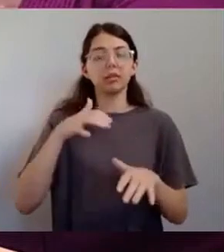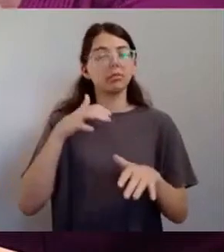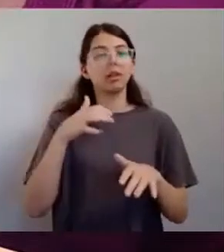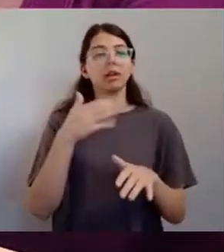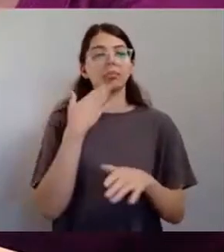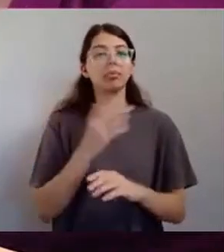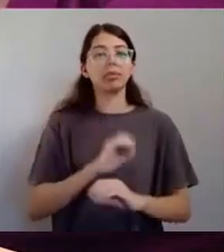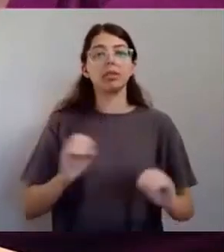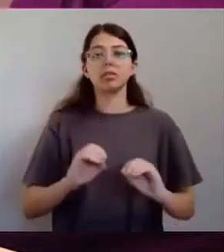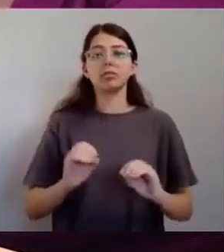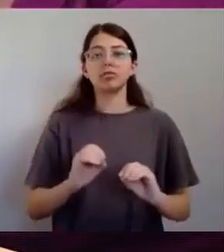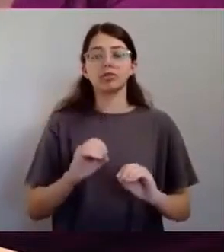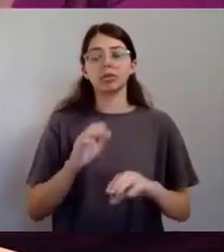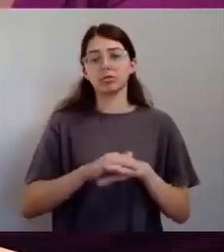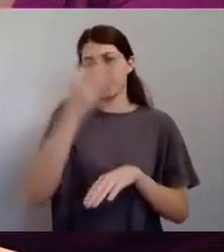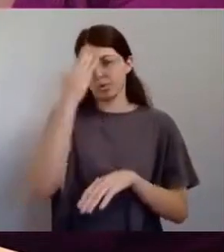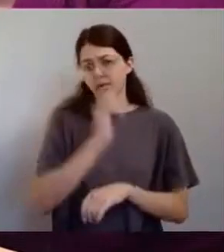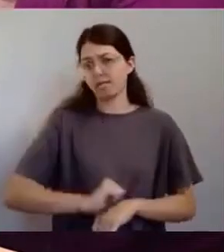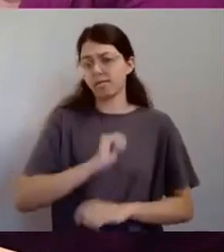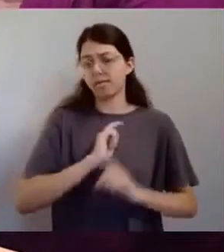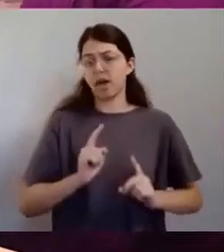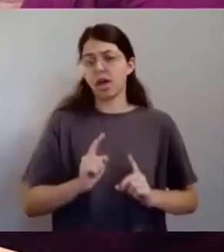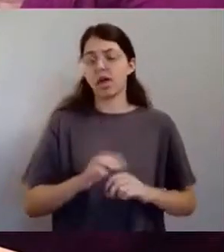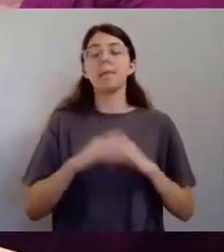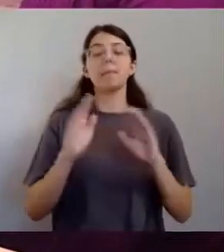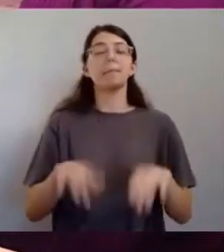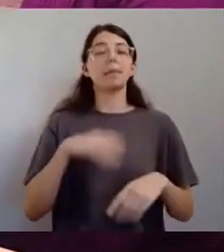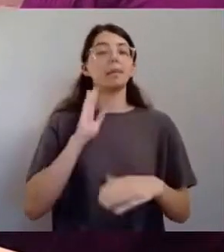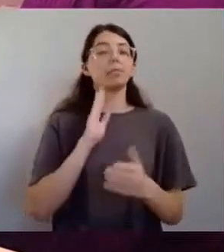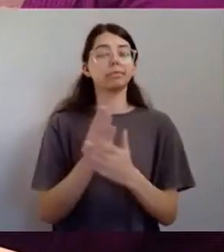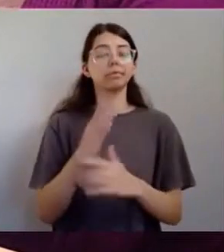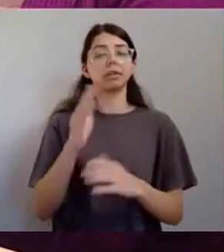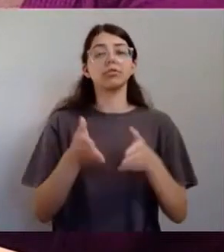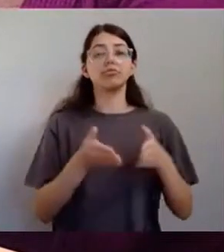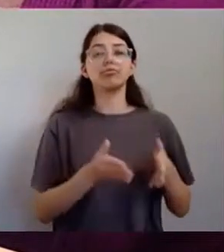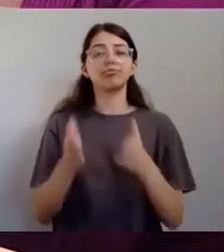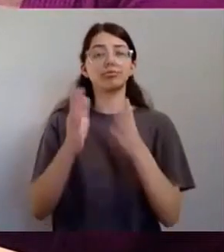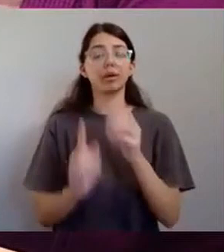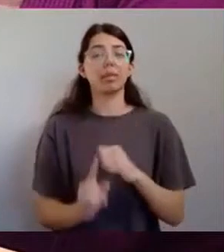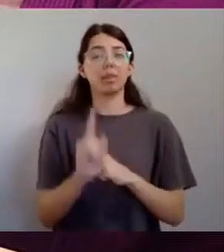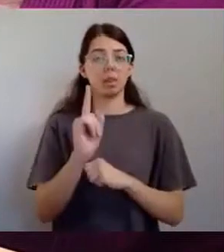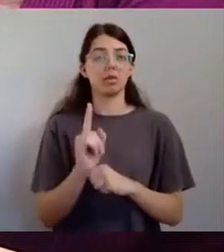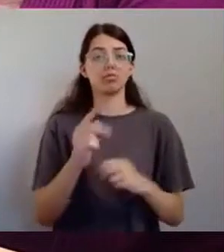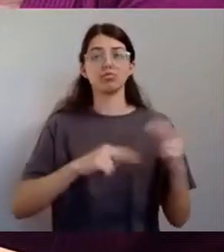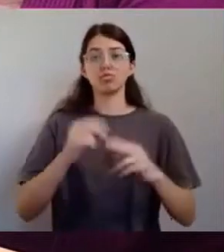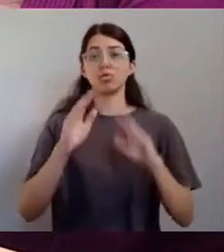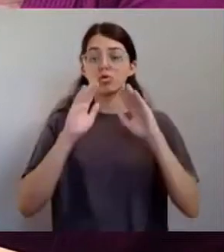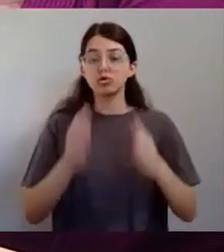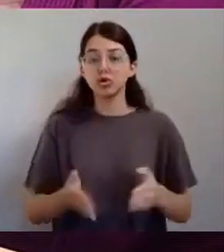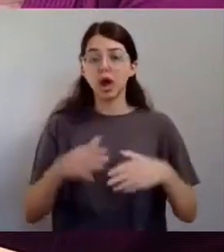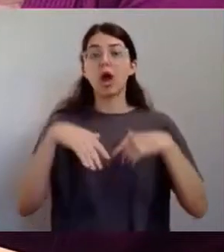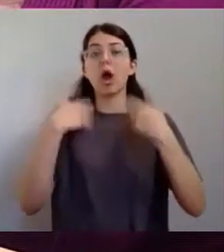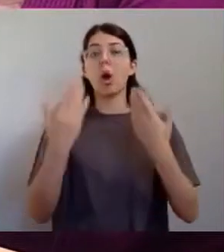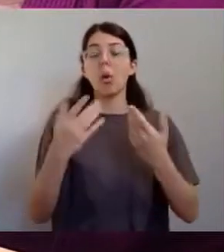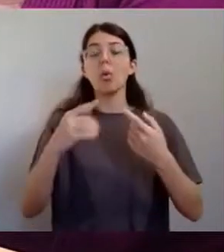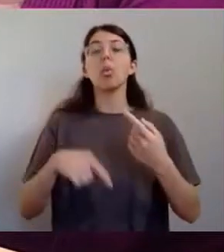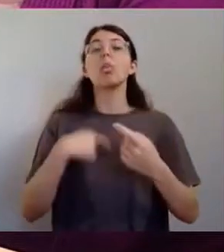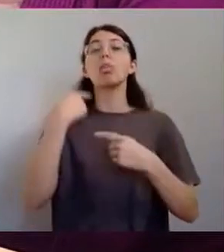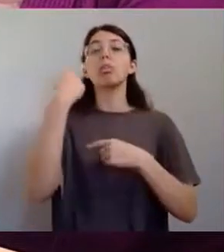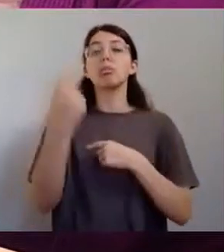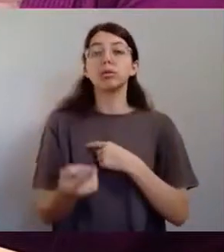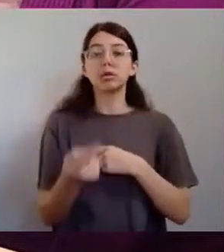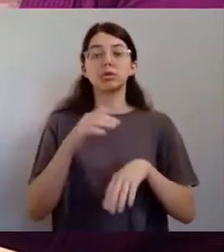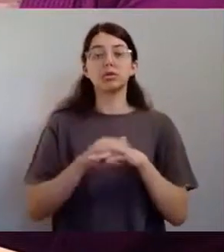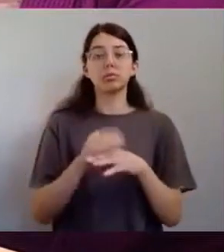que tem essa competência. Por fim, a estrada para Norte é construída já ou fica para depois, porque pelos desenhos